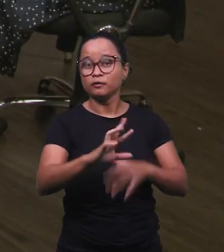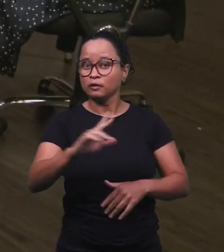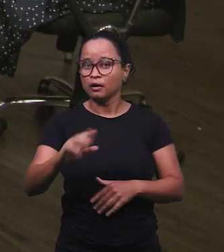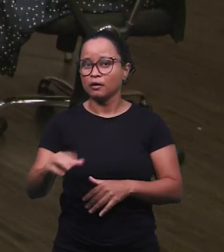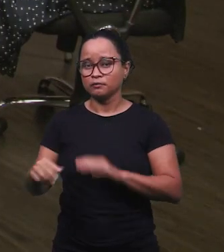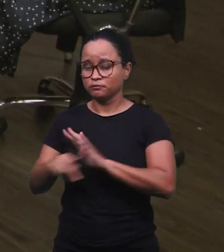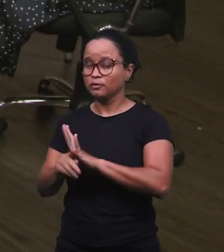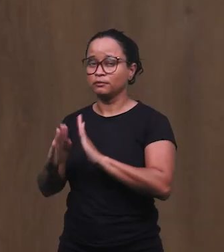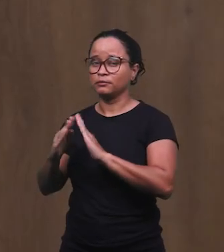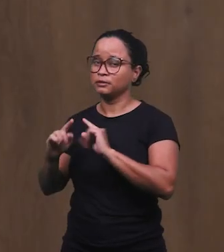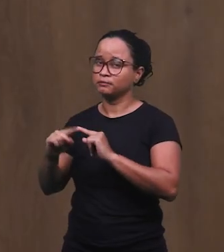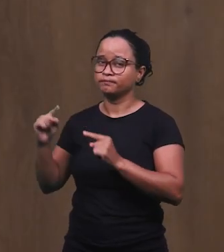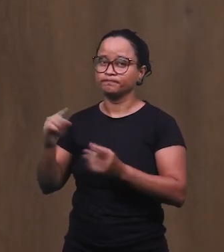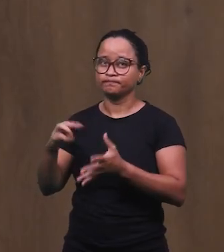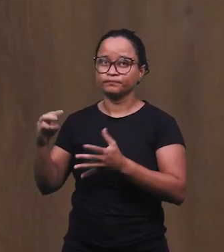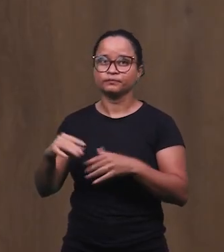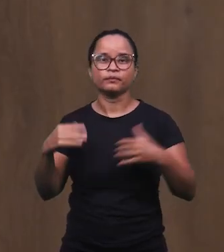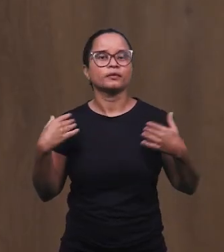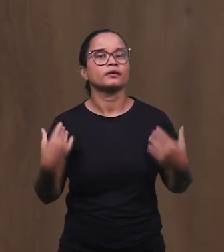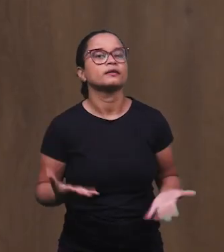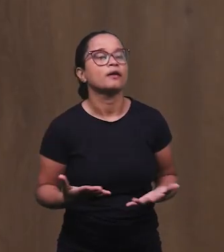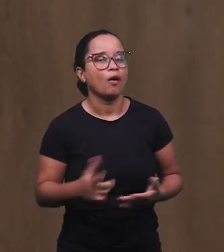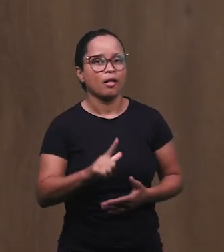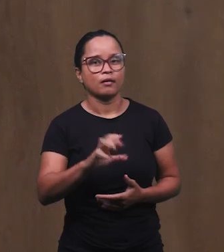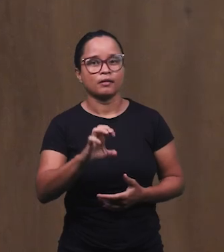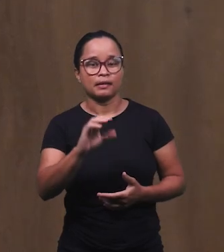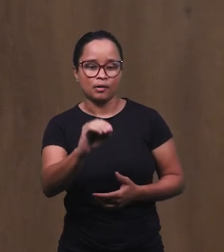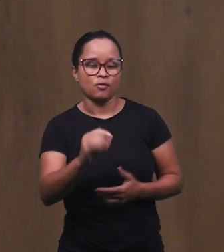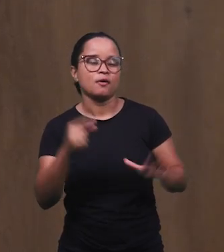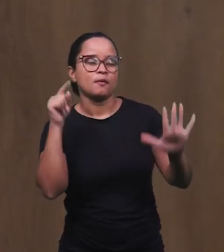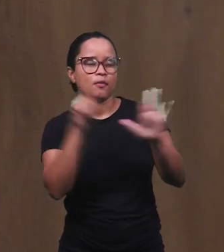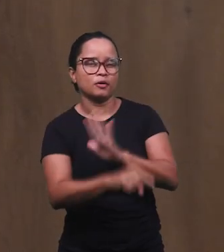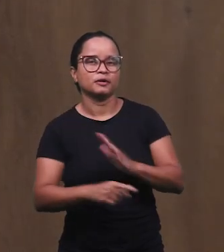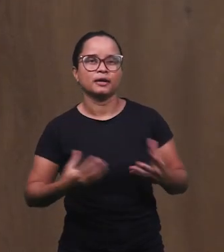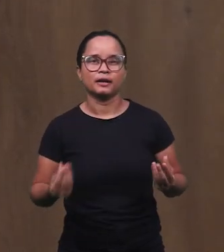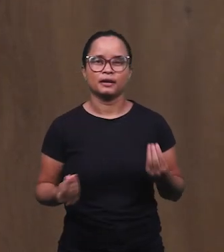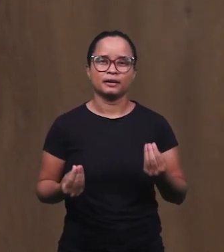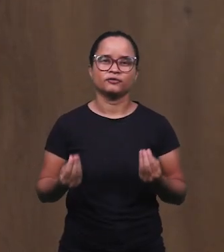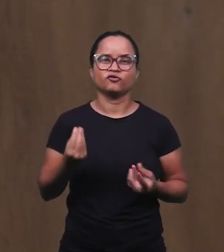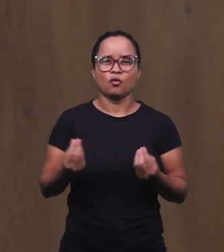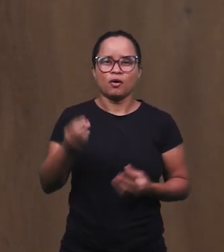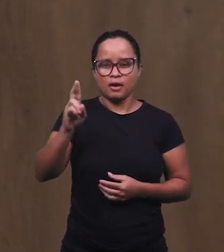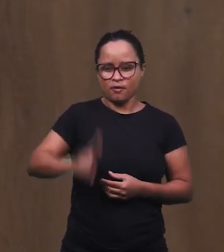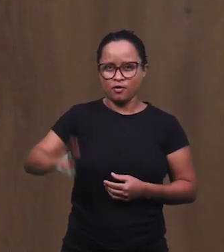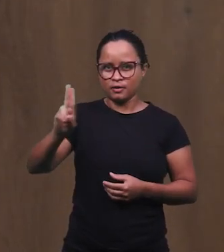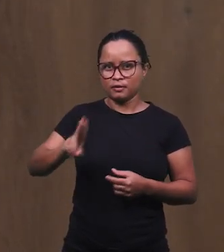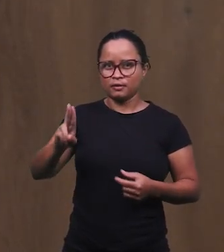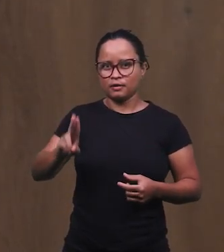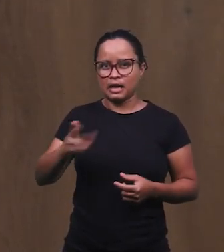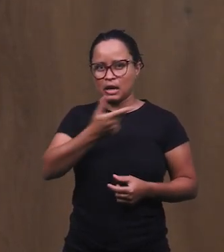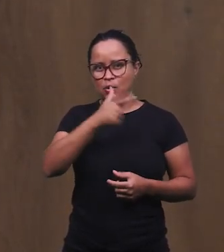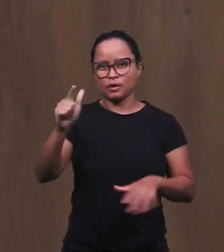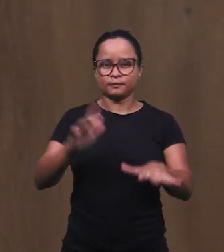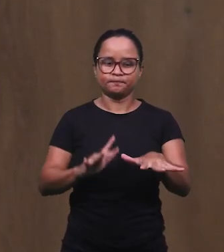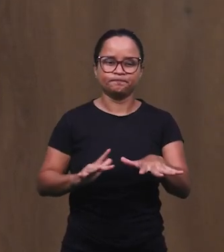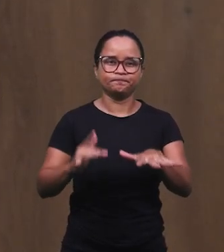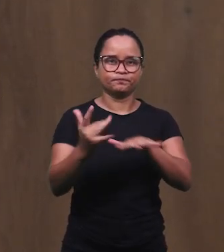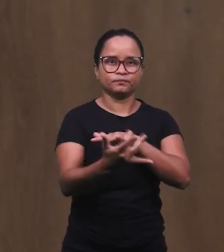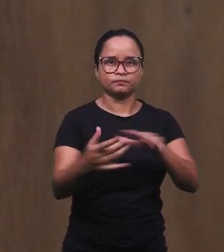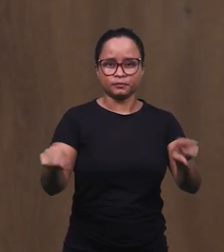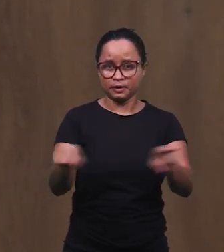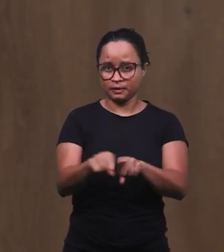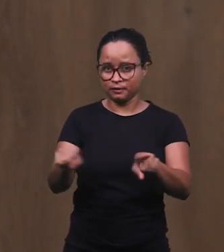Próxima pergunta. Então, Léo, eu queria perguntar a respeito de como usar outras redes